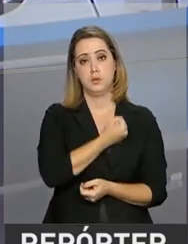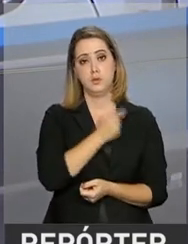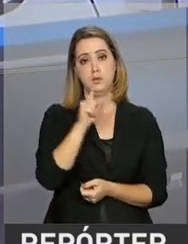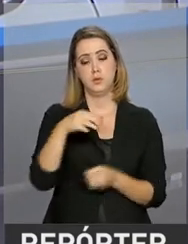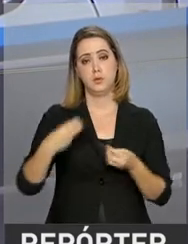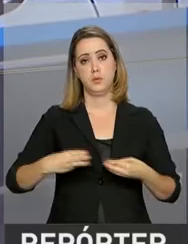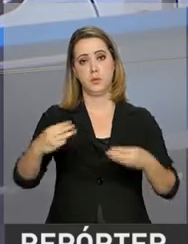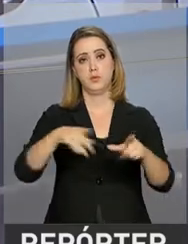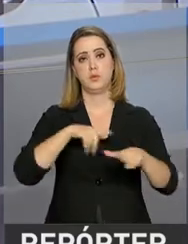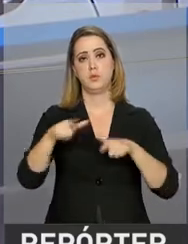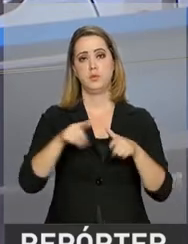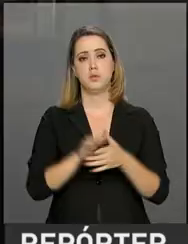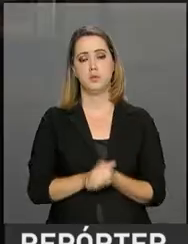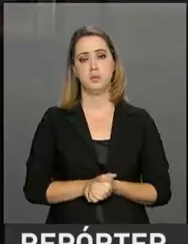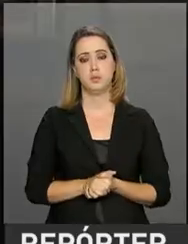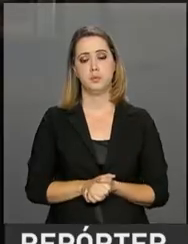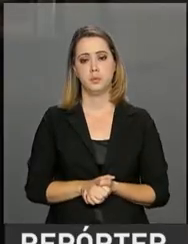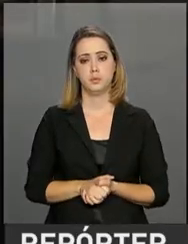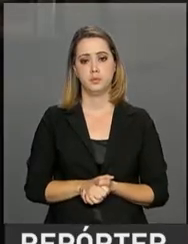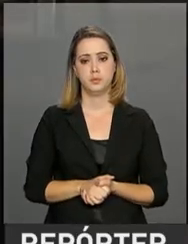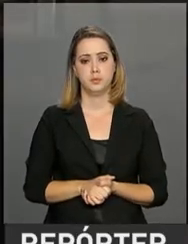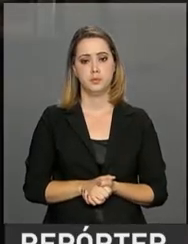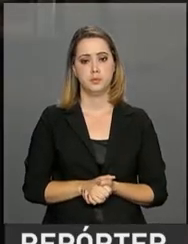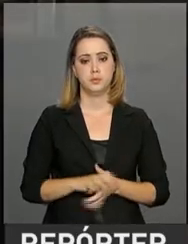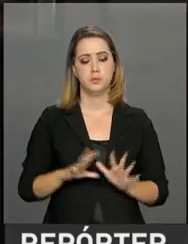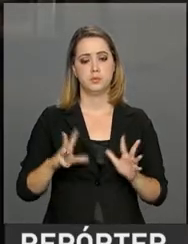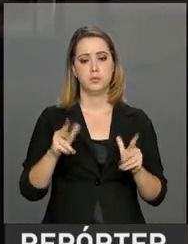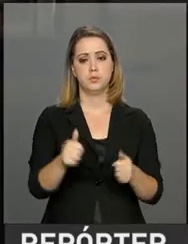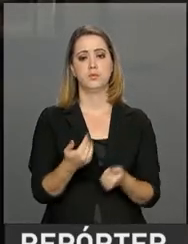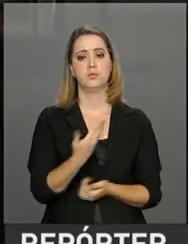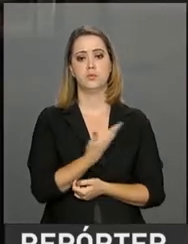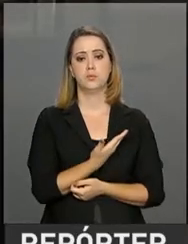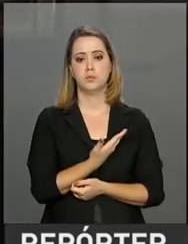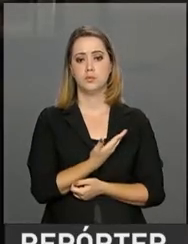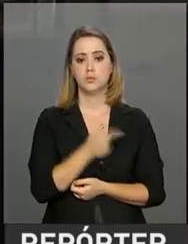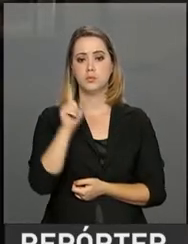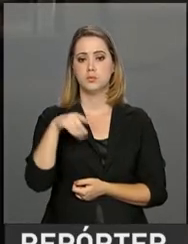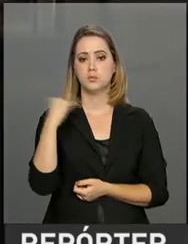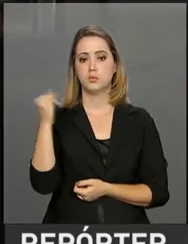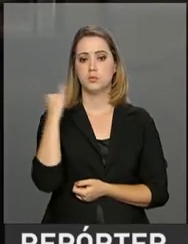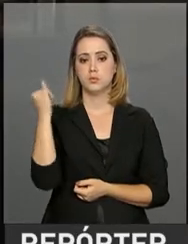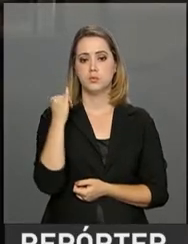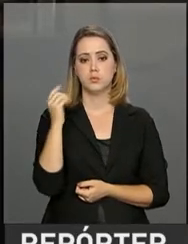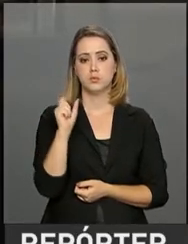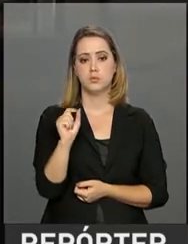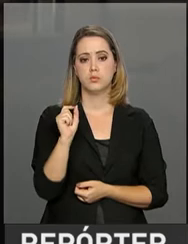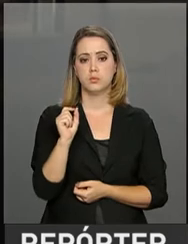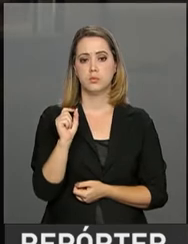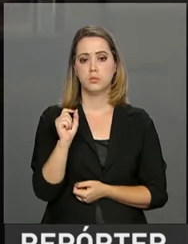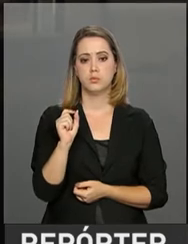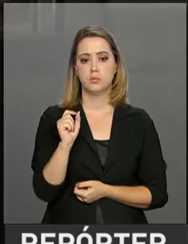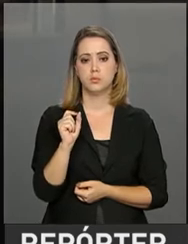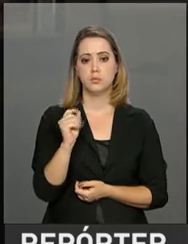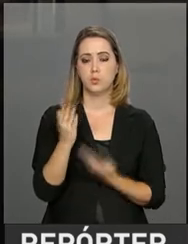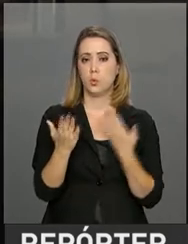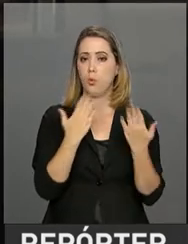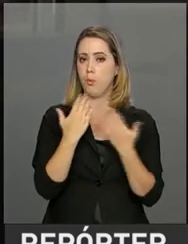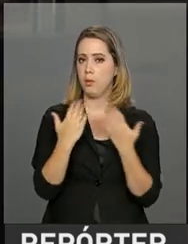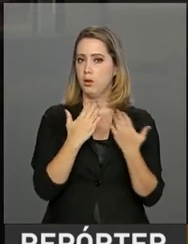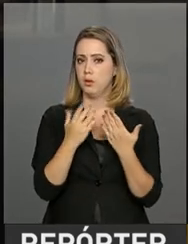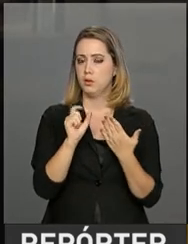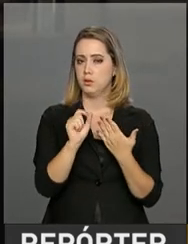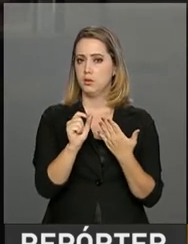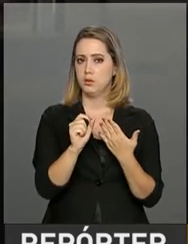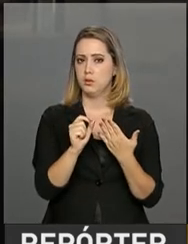ministro osmar terra tudo isso é importante ser comparado para ver se a